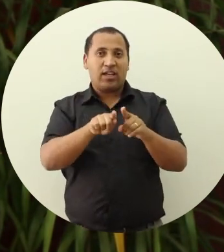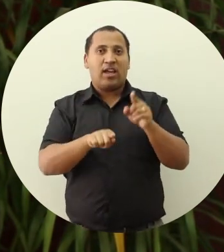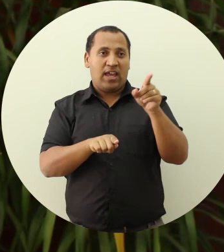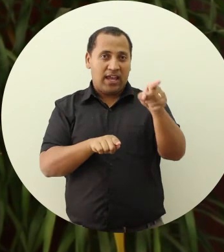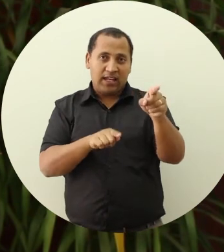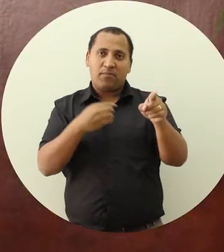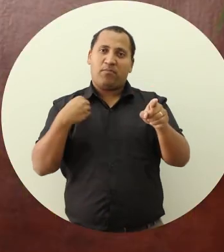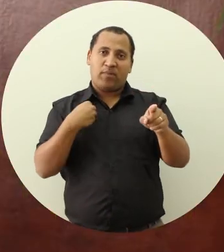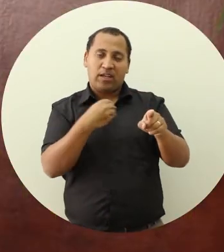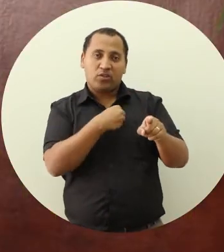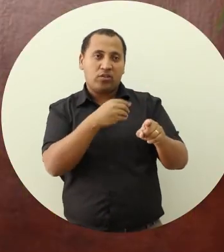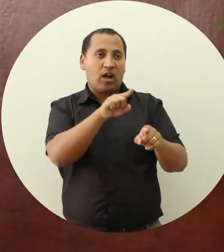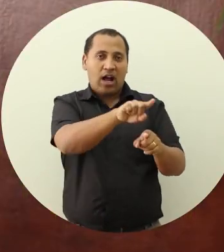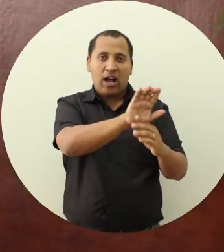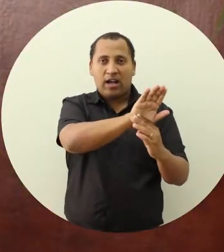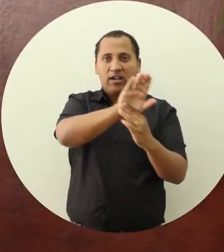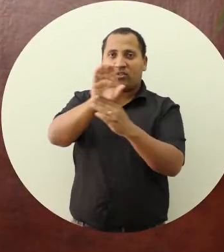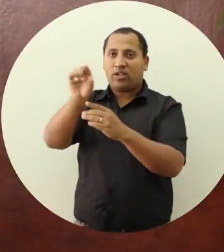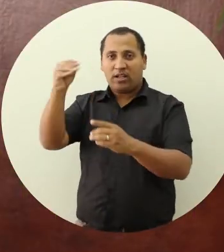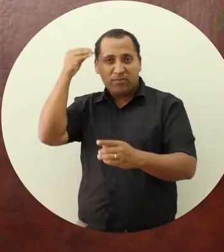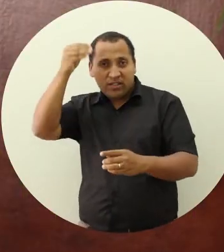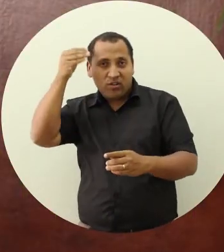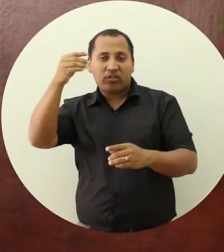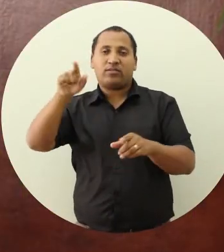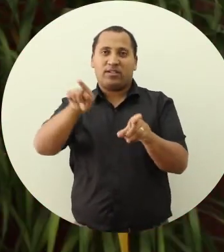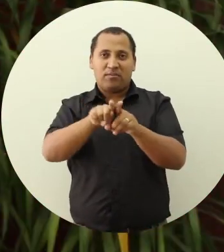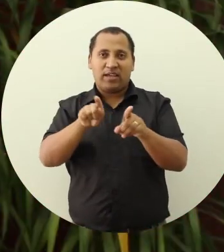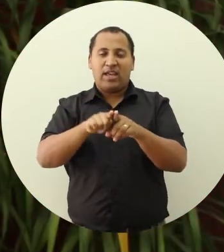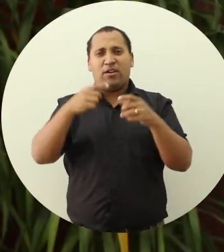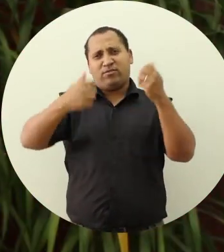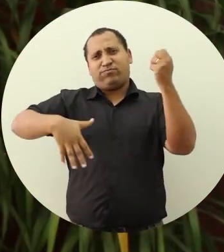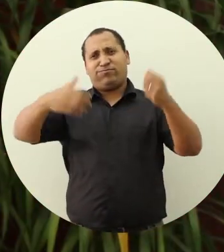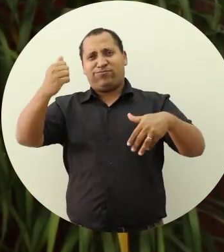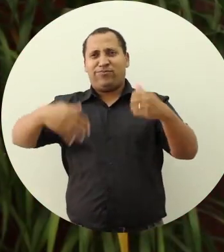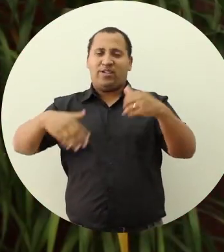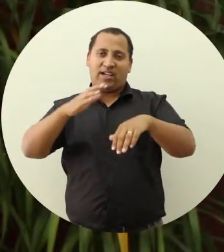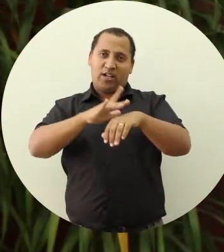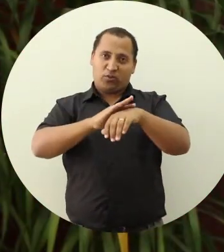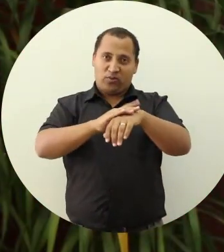associado, né? O médico vai te encaminhar para um psicólogo e um psiquiatra. Falei